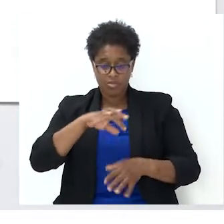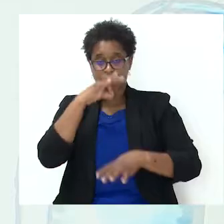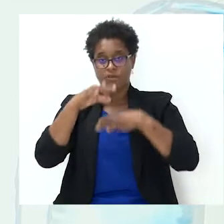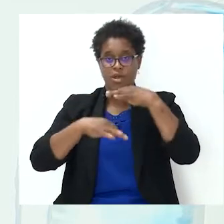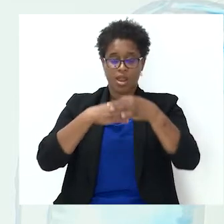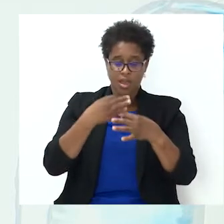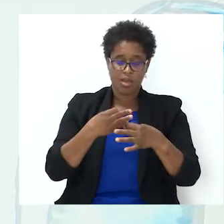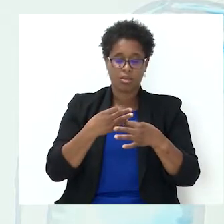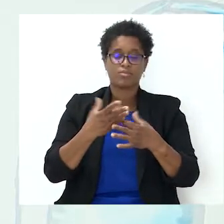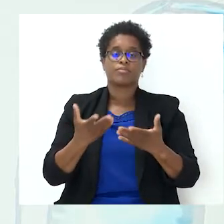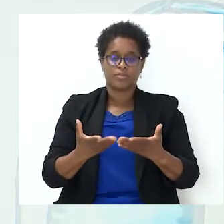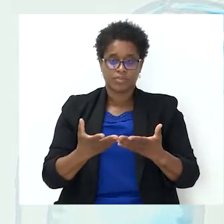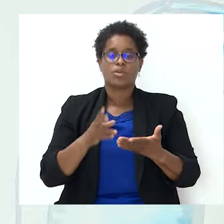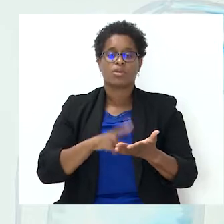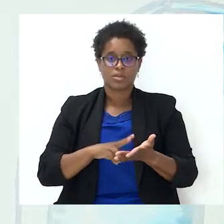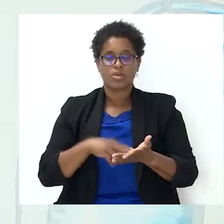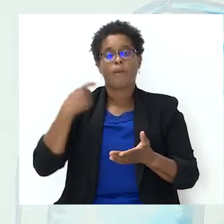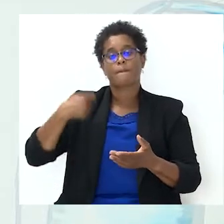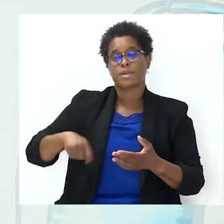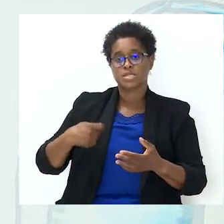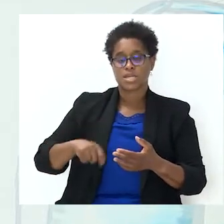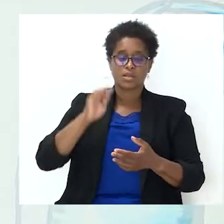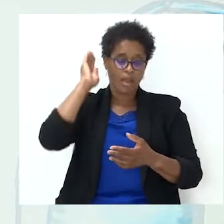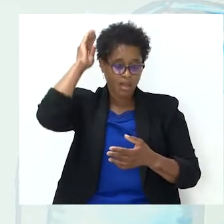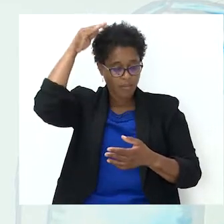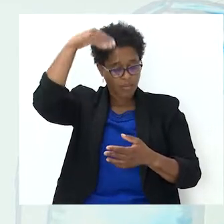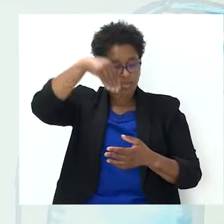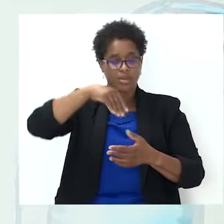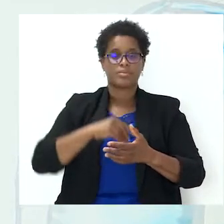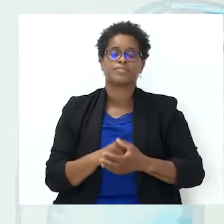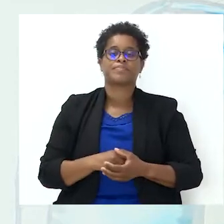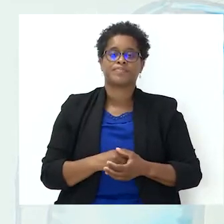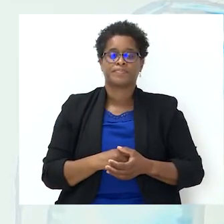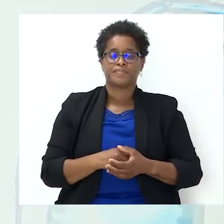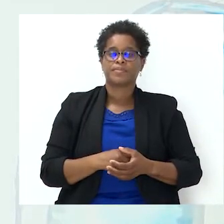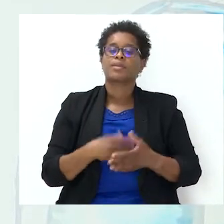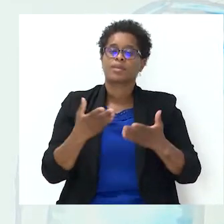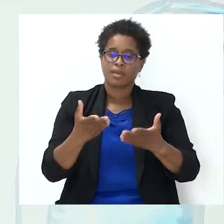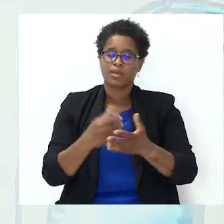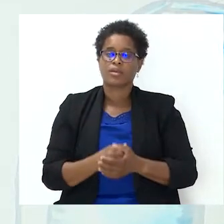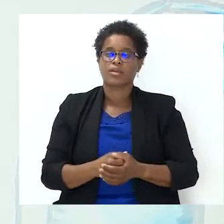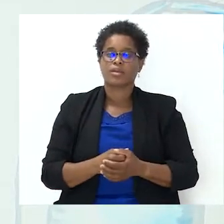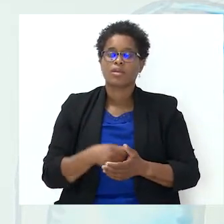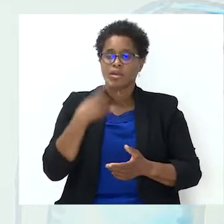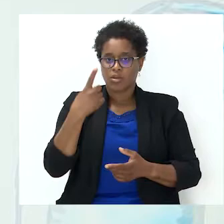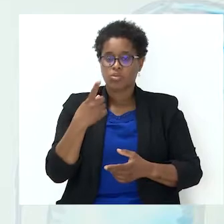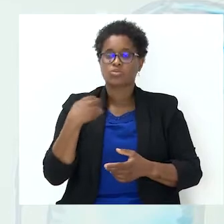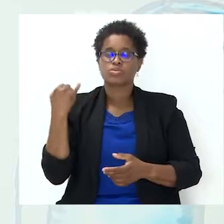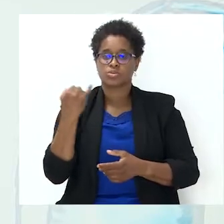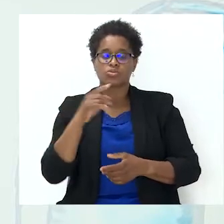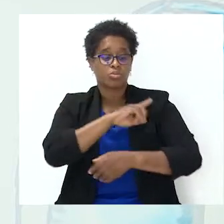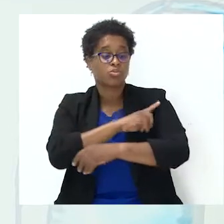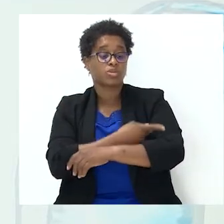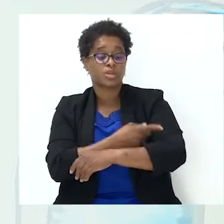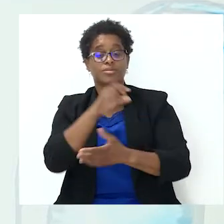falar concretamente do Presidente da República, que é um dos órgãos do